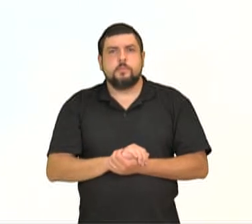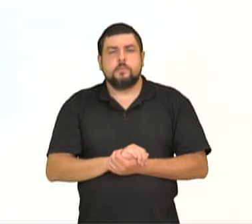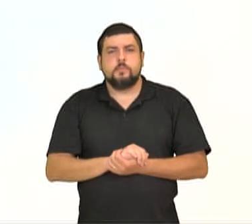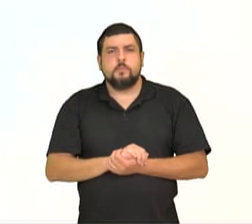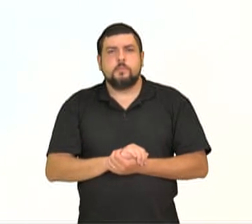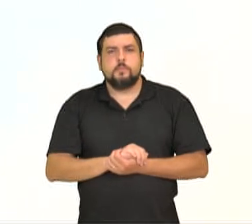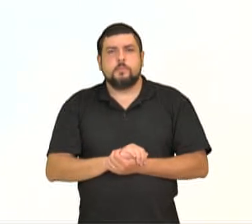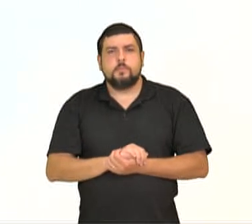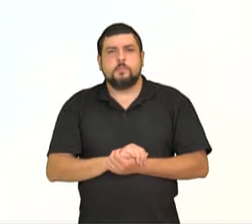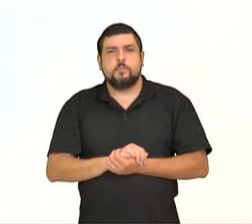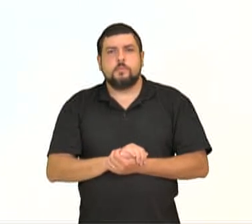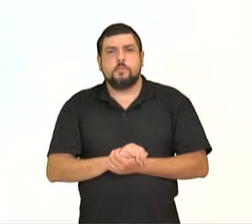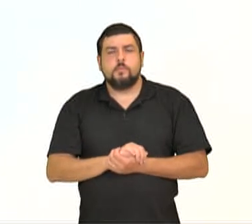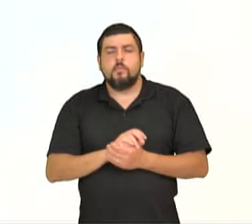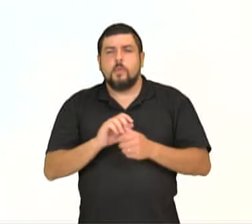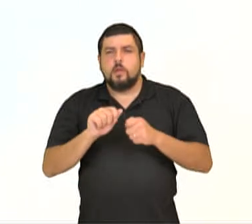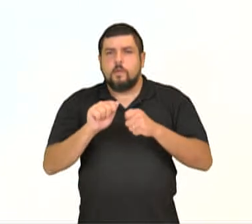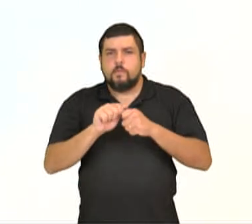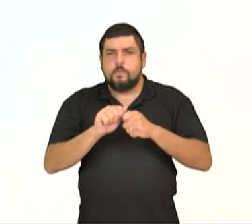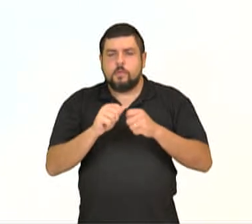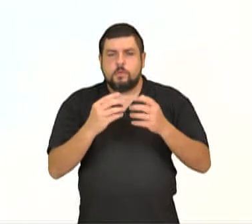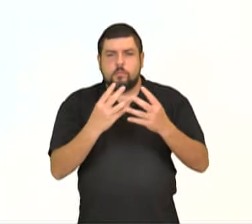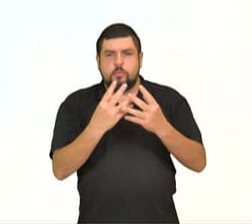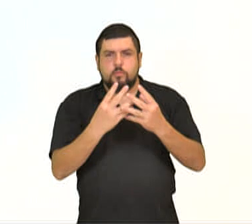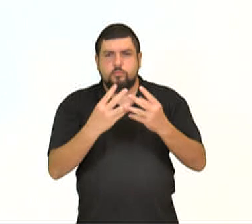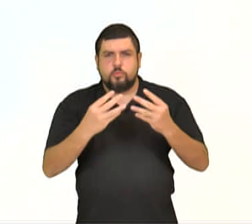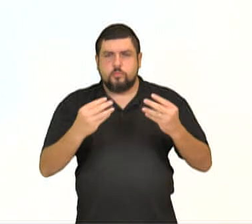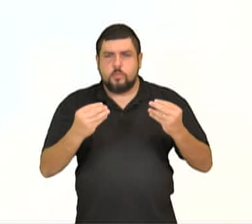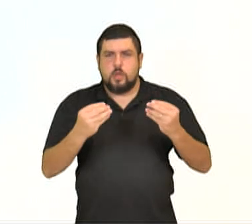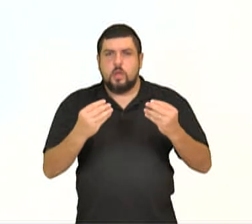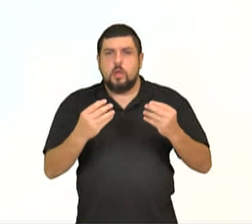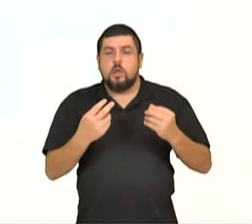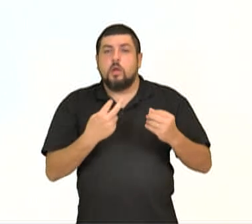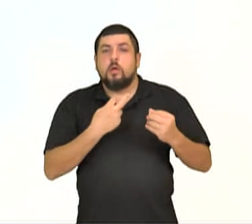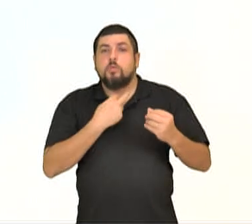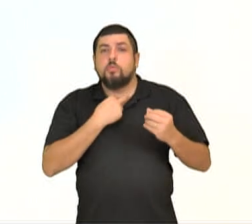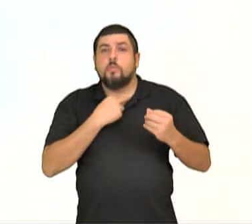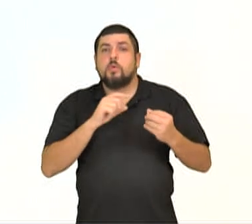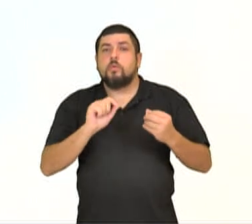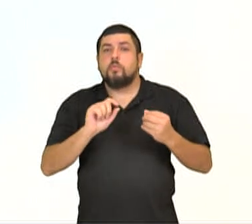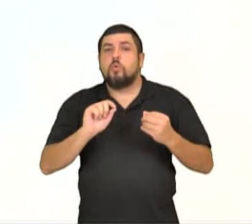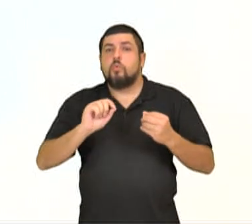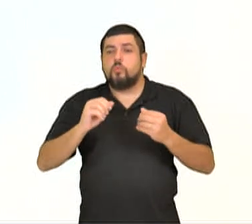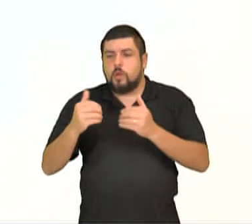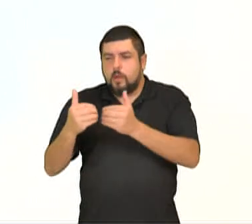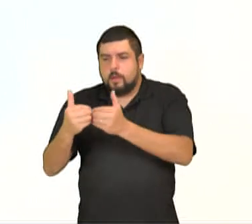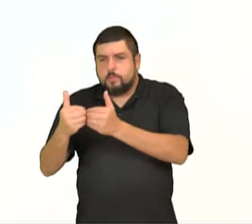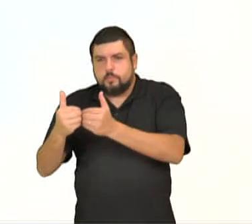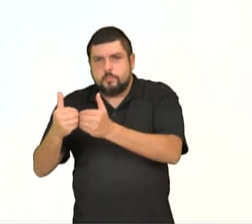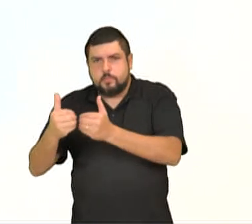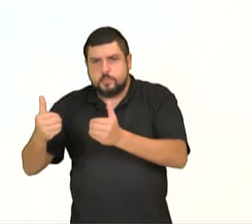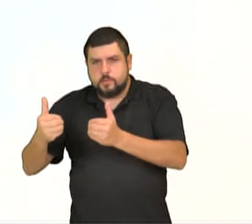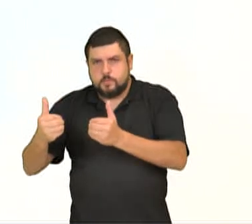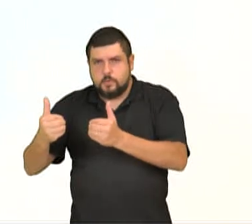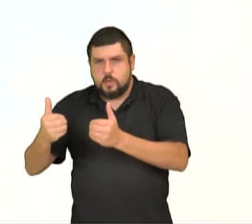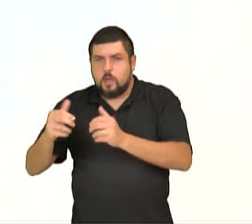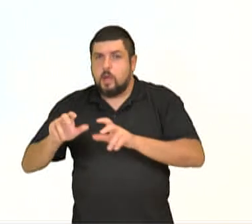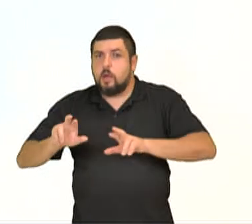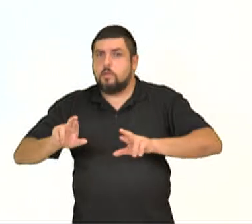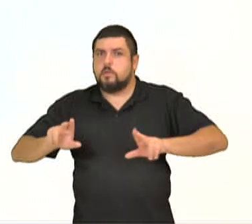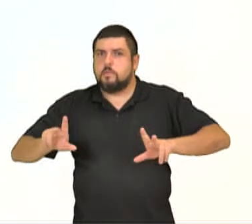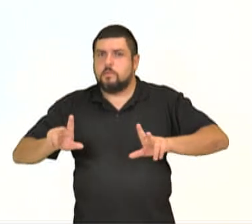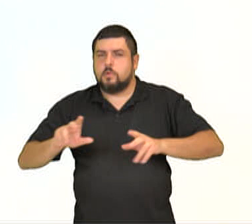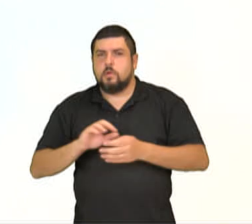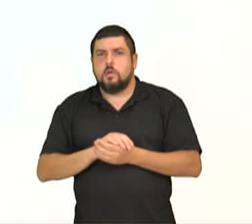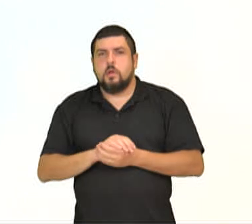Quando a gente está fazendo uma diluição, a gente não pode confundir diluição com dissolução. Como eu falei para vocês, quando a gente está